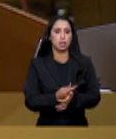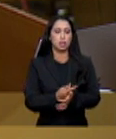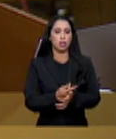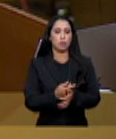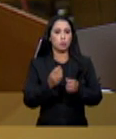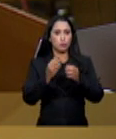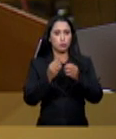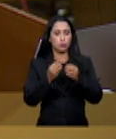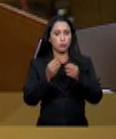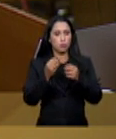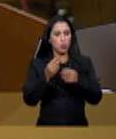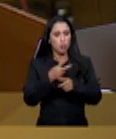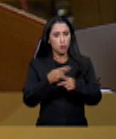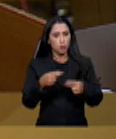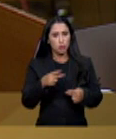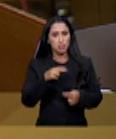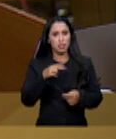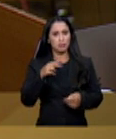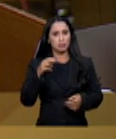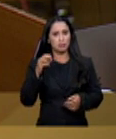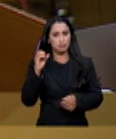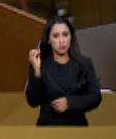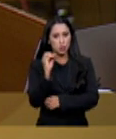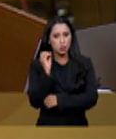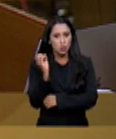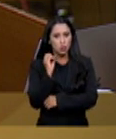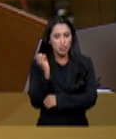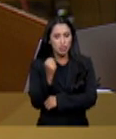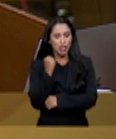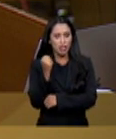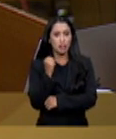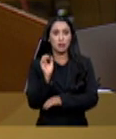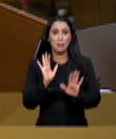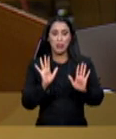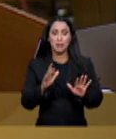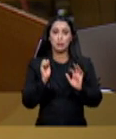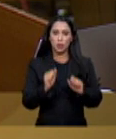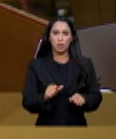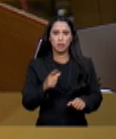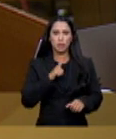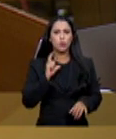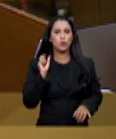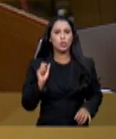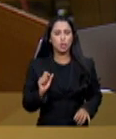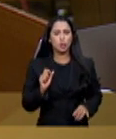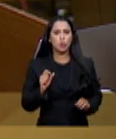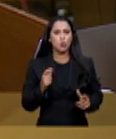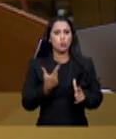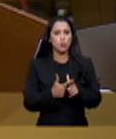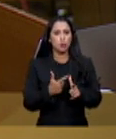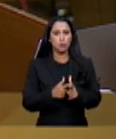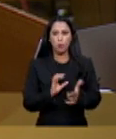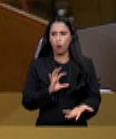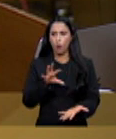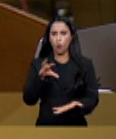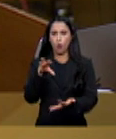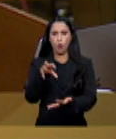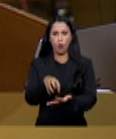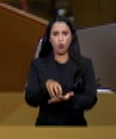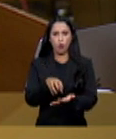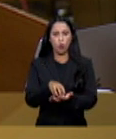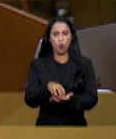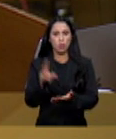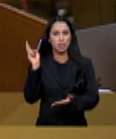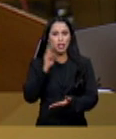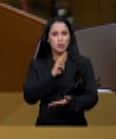haver caso grave de culpa consciente aqui de você retirar um órgão de atendimento